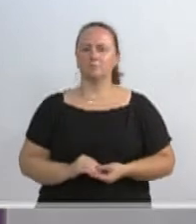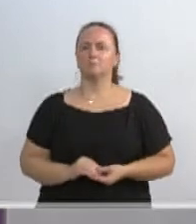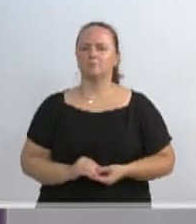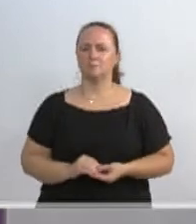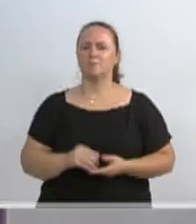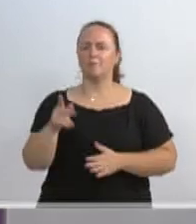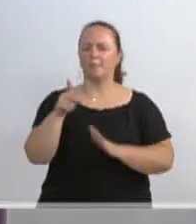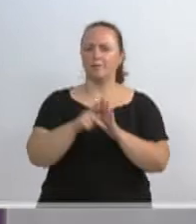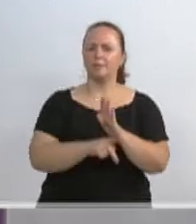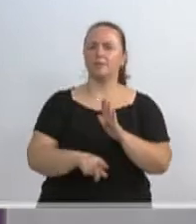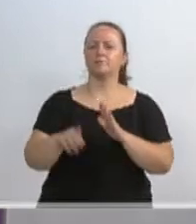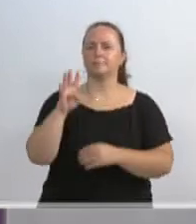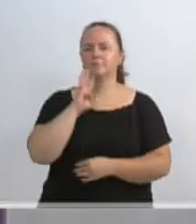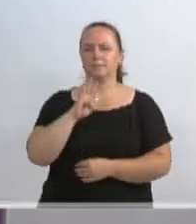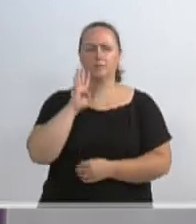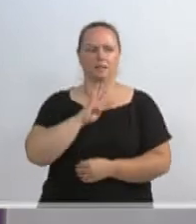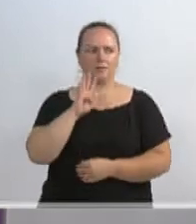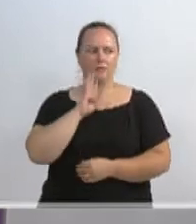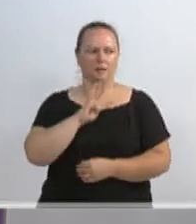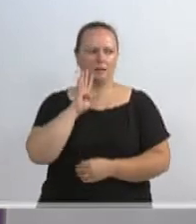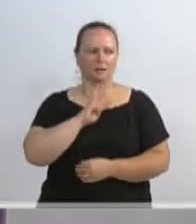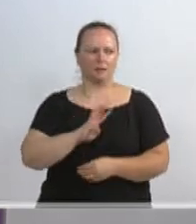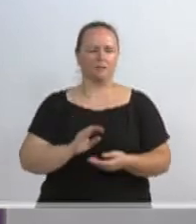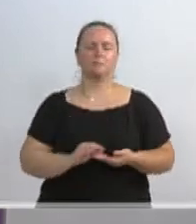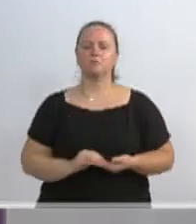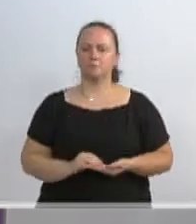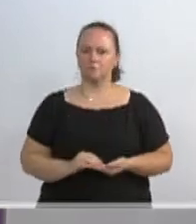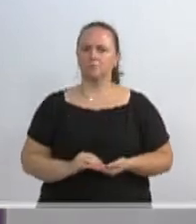uma forma legal na tarde de hoje seria isso muito obrigado